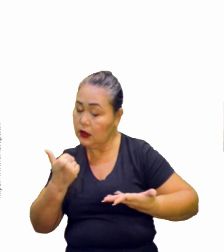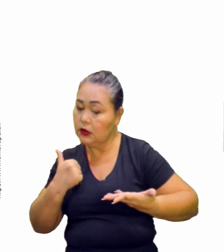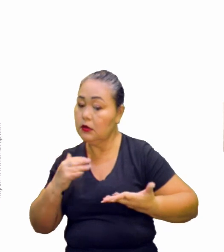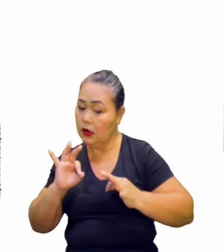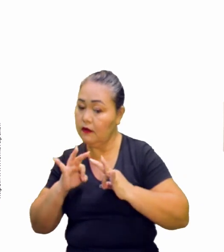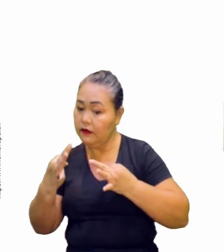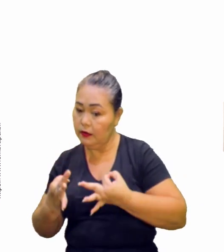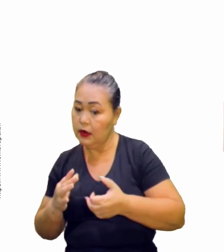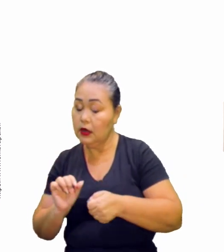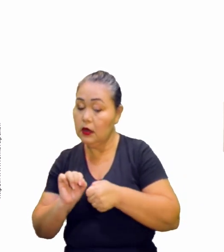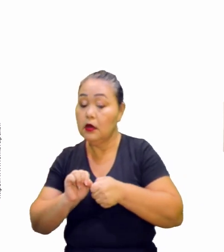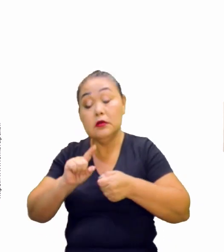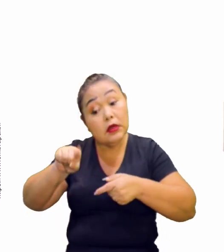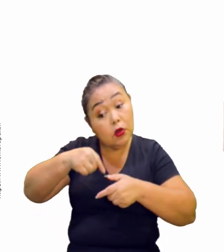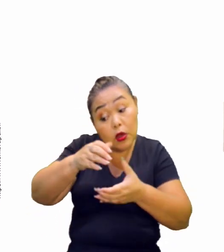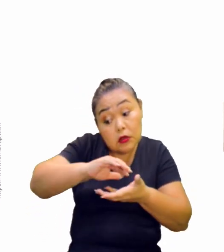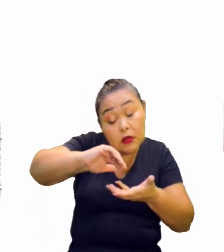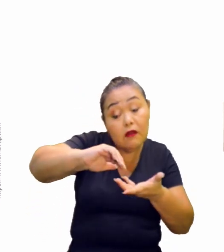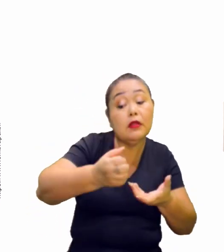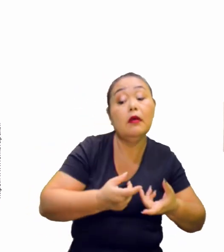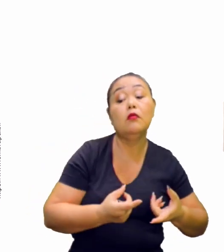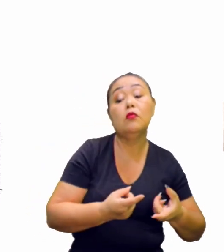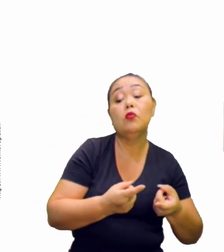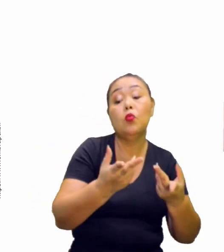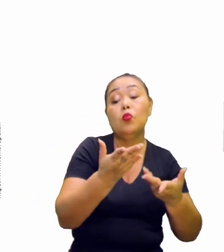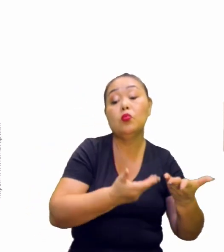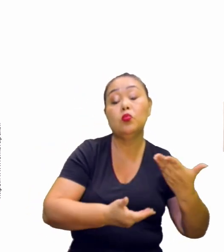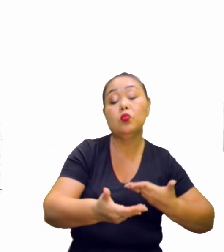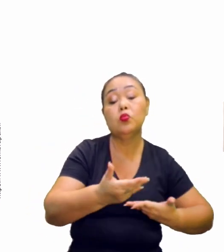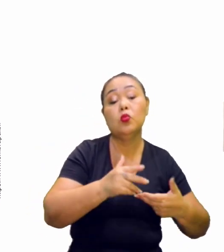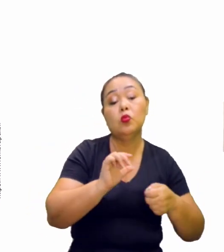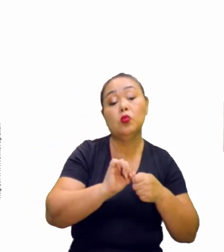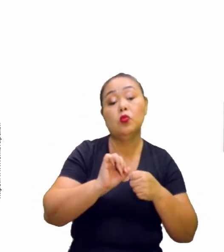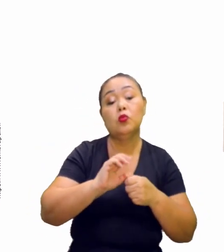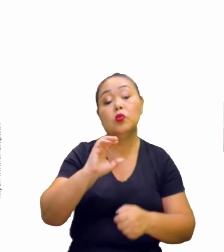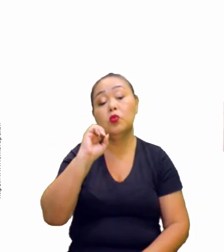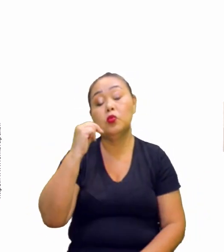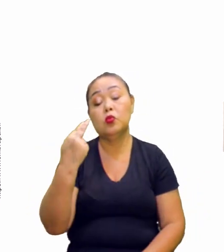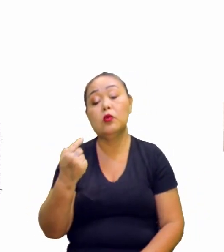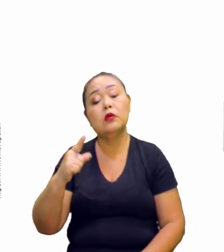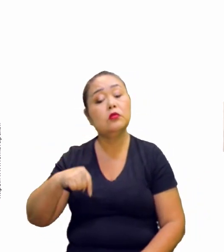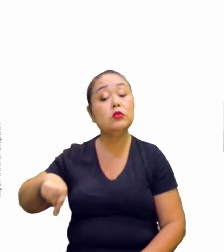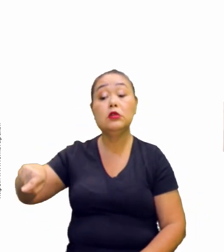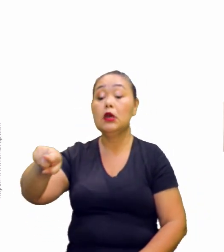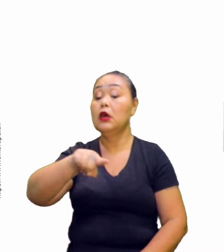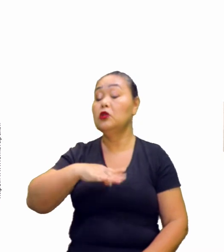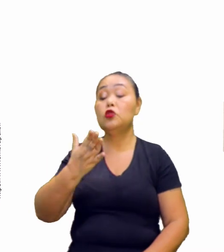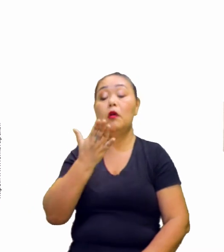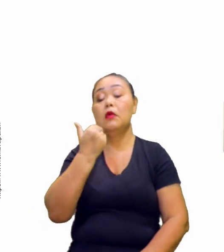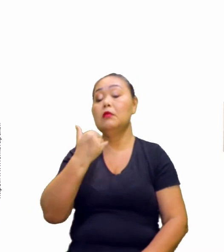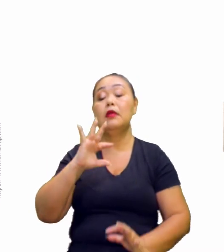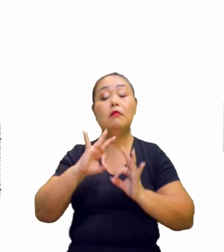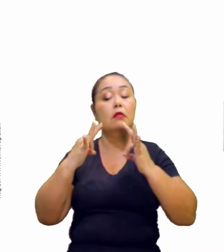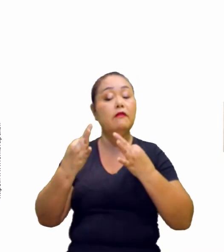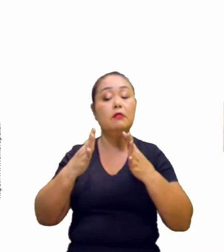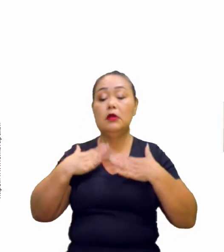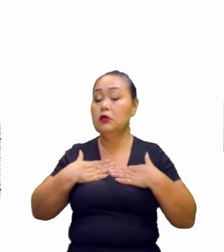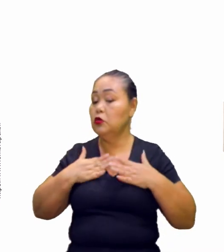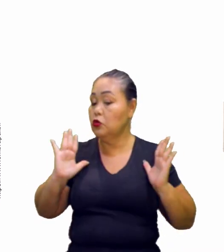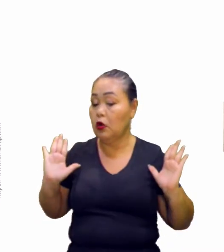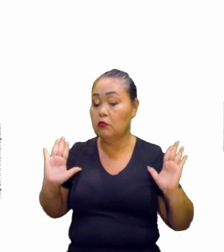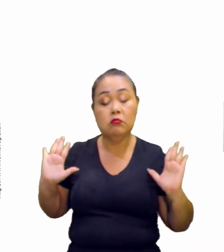também vou estar comercializando. Ou é de subsistência, não, tudo que eu produzo aqui na minha área é só para o consumo da minha família e dos